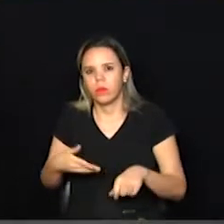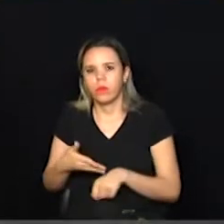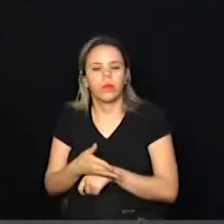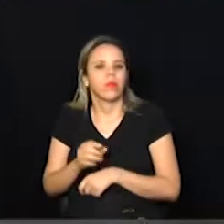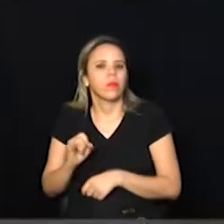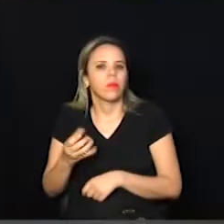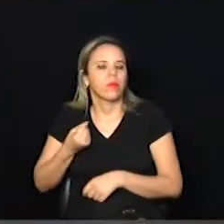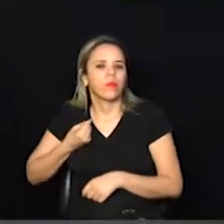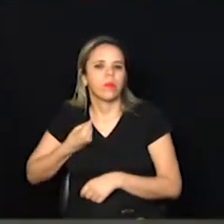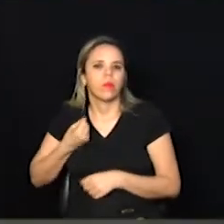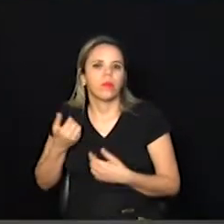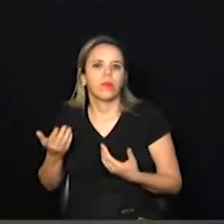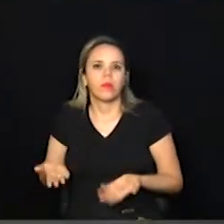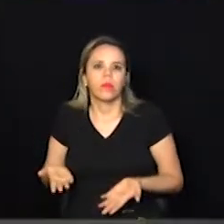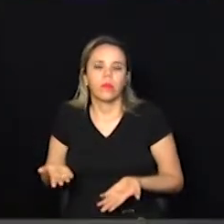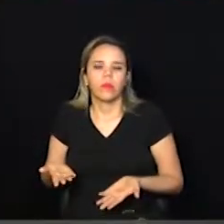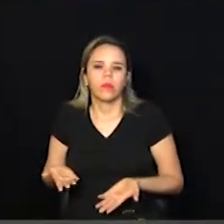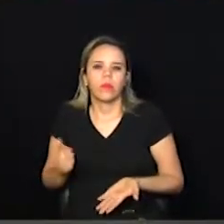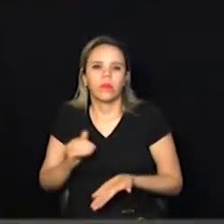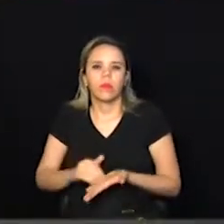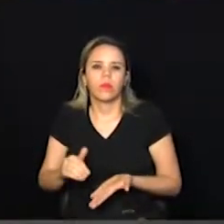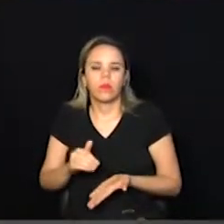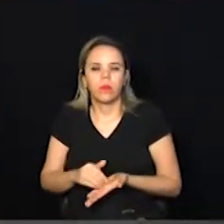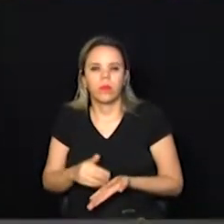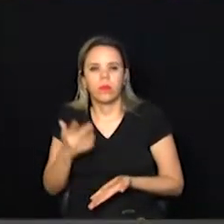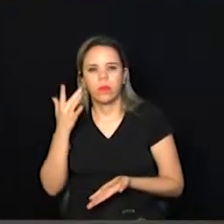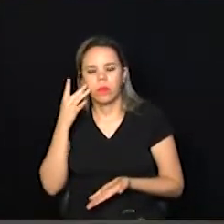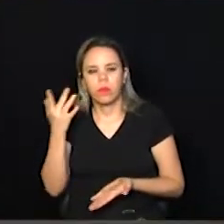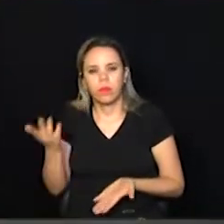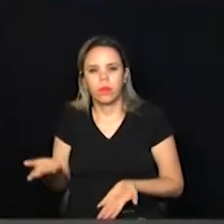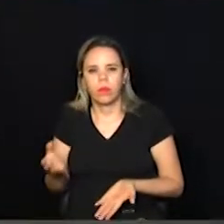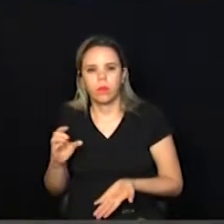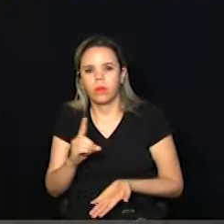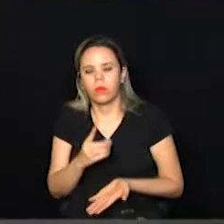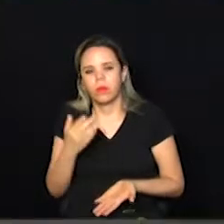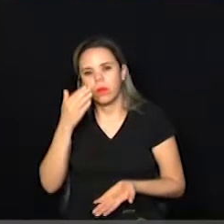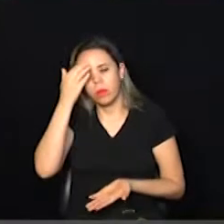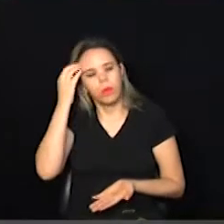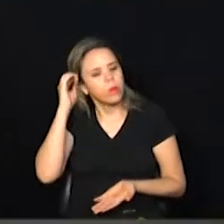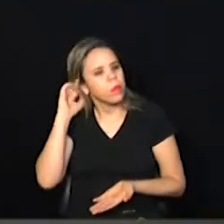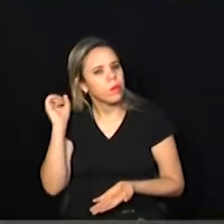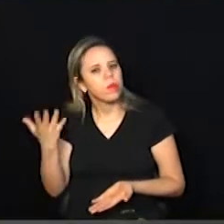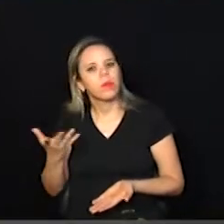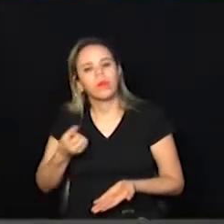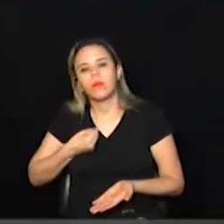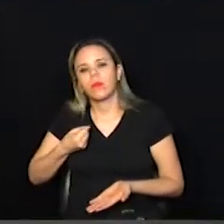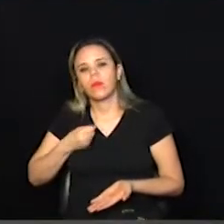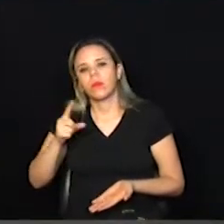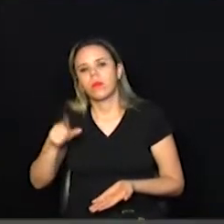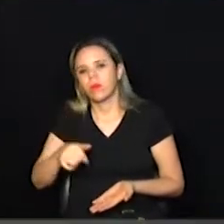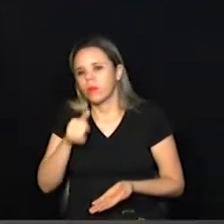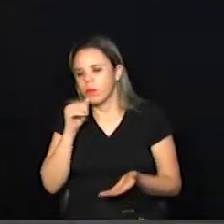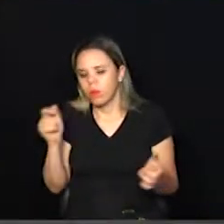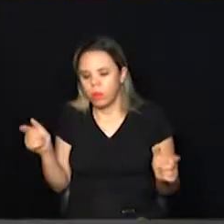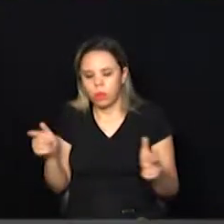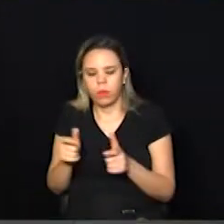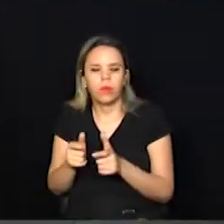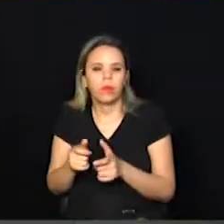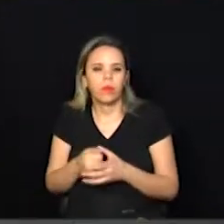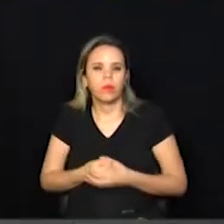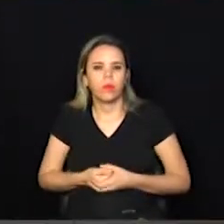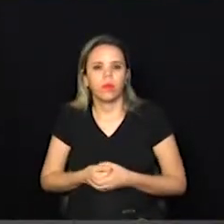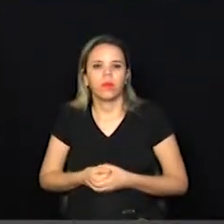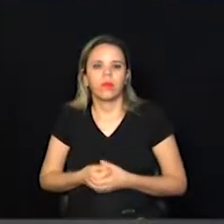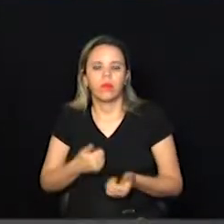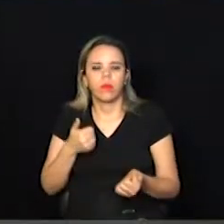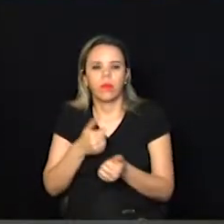esses números, o que a secretária considera, a secretária coordenadora, se esses números não são ainda muito pequenos